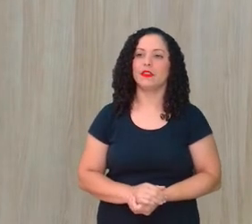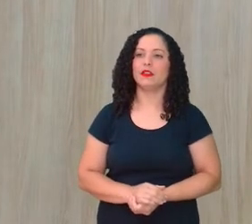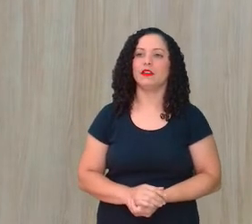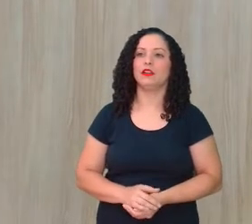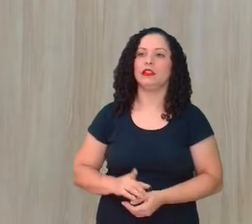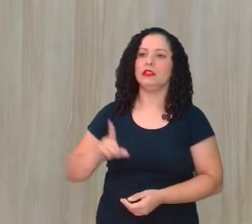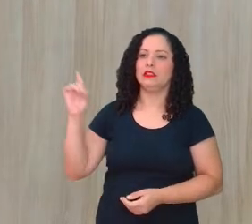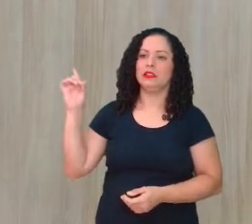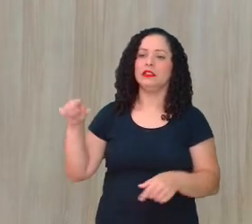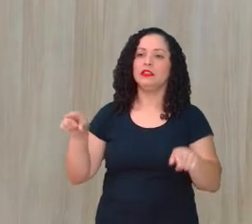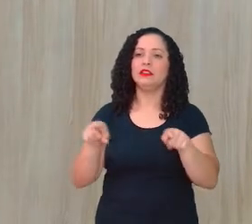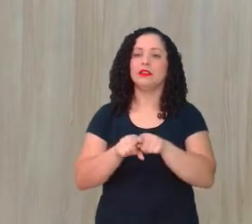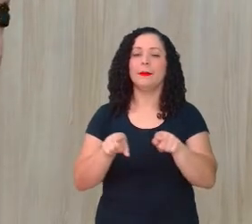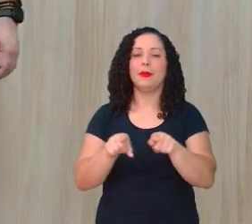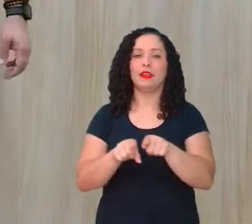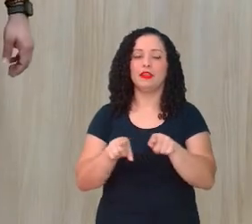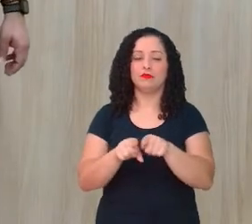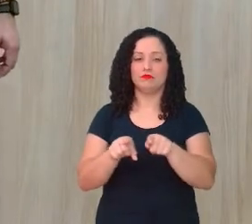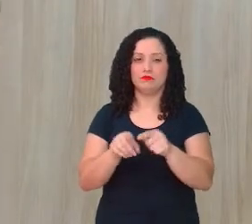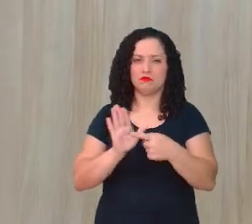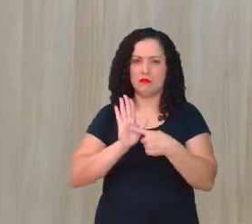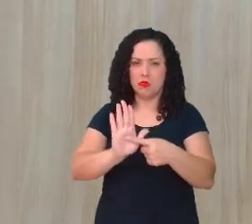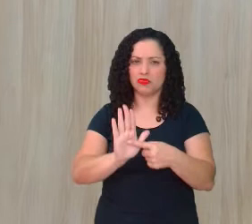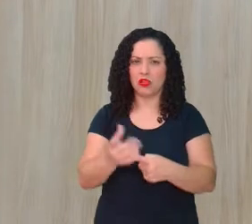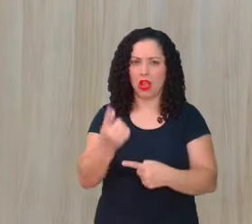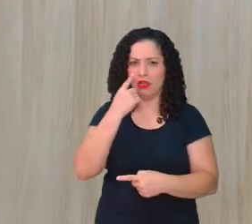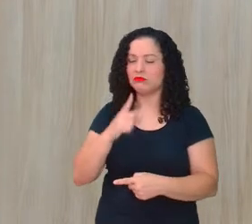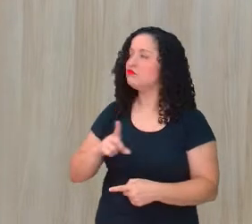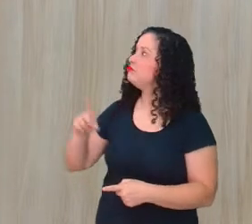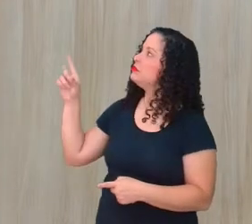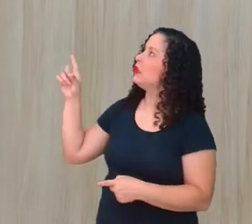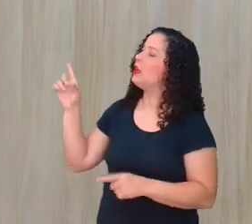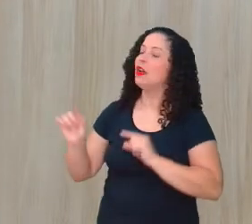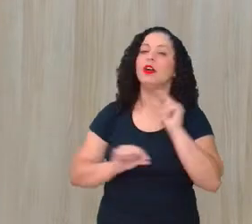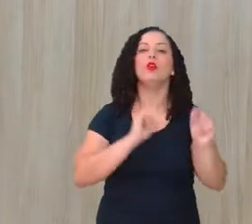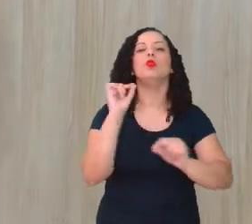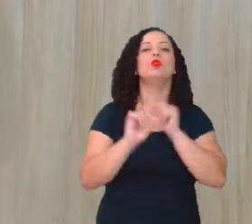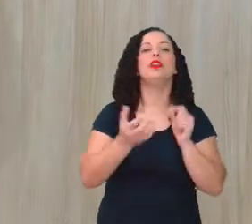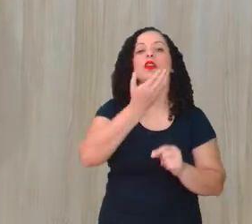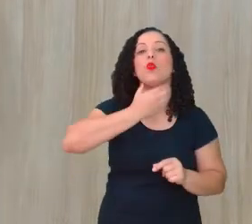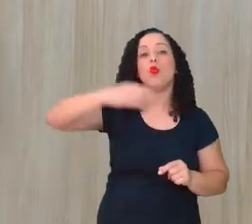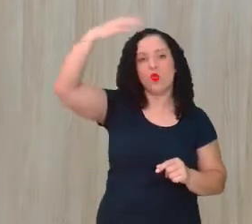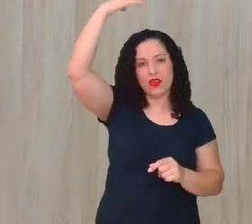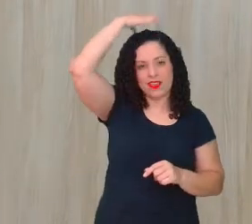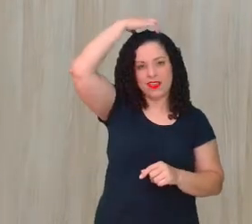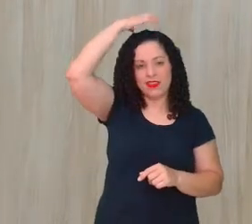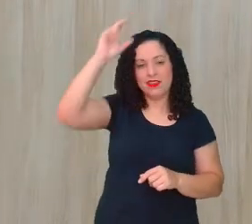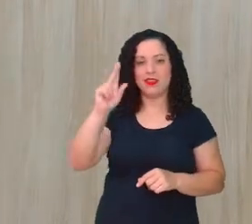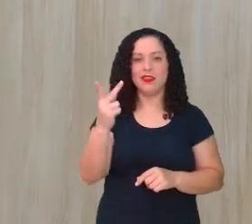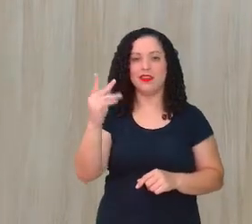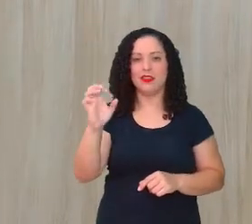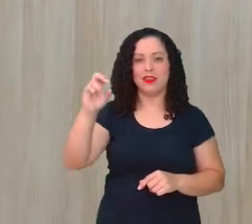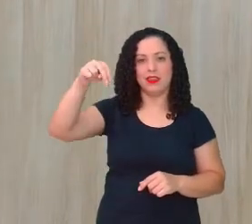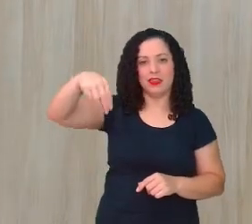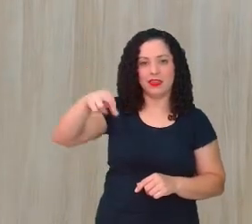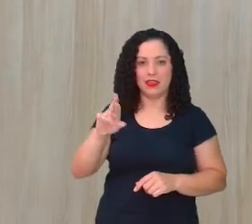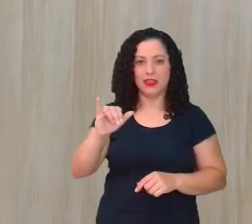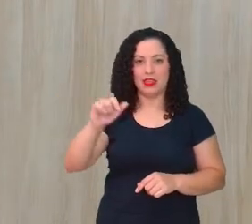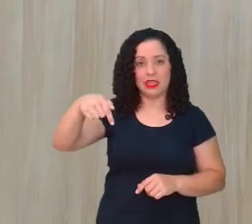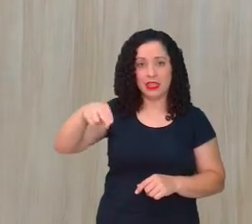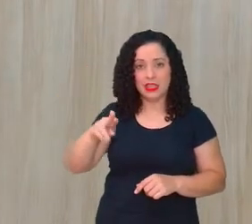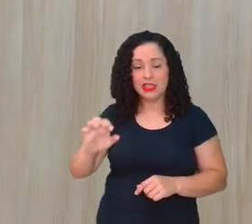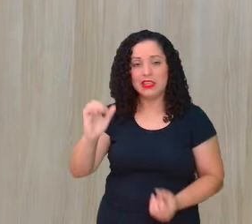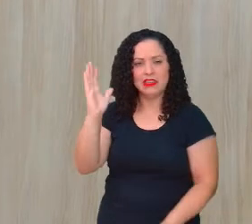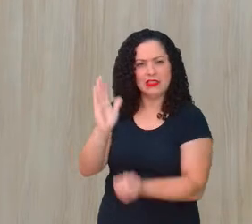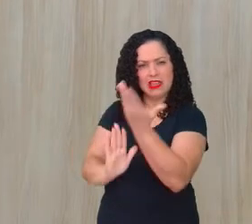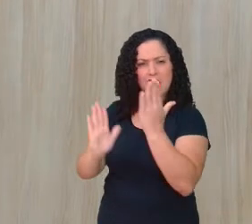da negação. Então, na realidade, muito se fala, né, que foi o rei Henrique VIII que criou a igreja anglicana, mas não, a